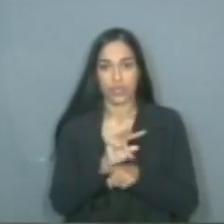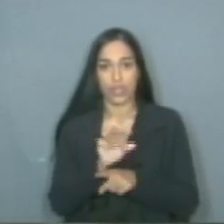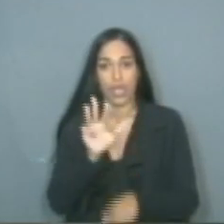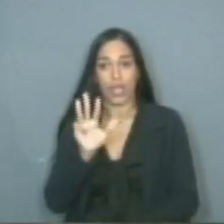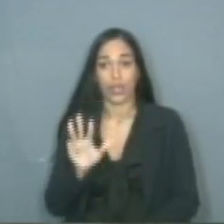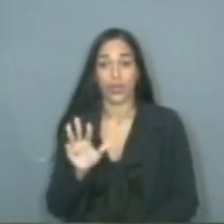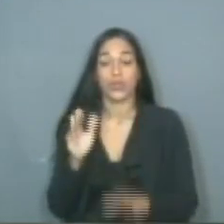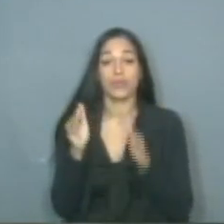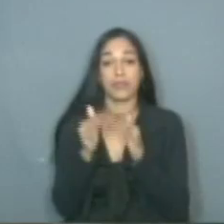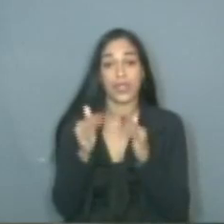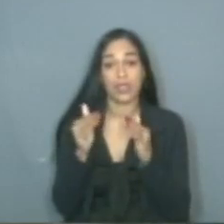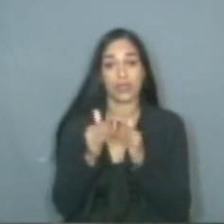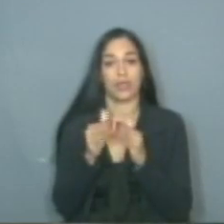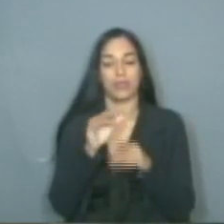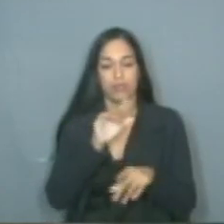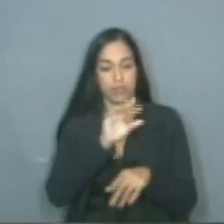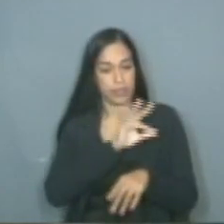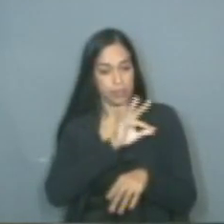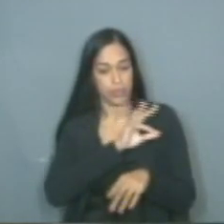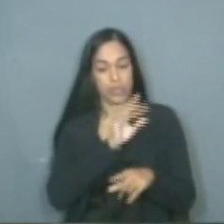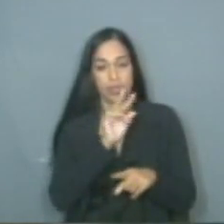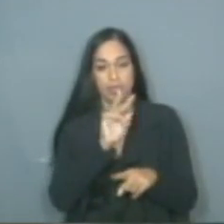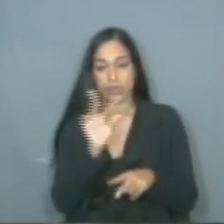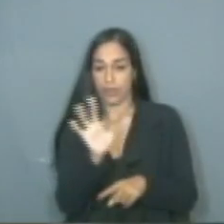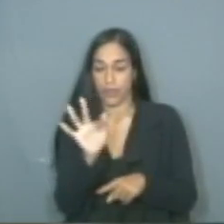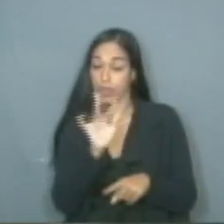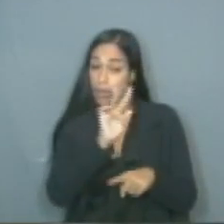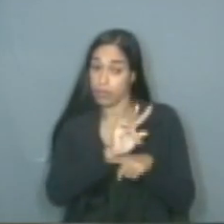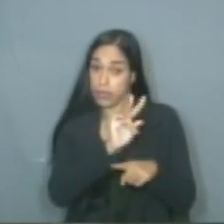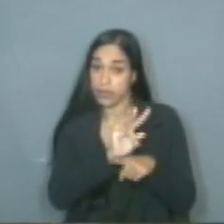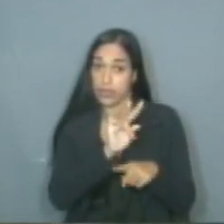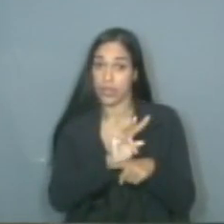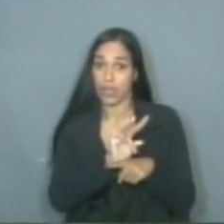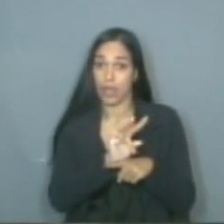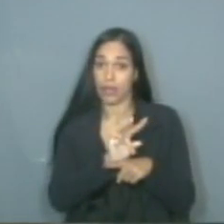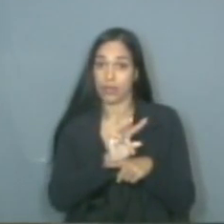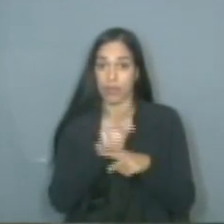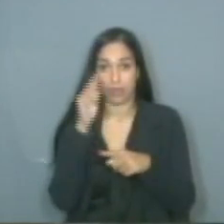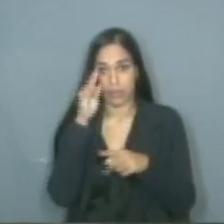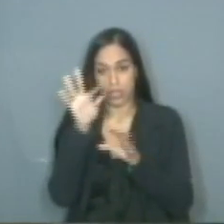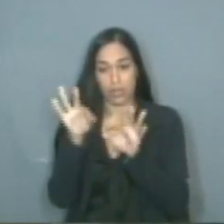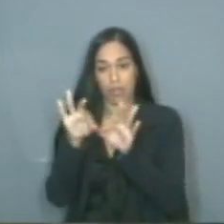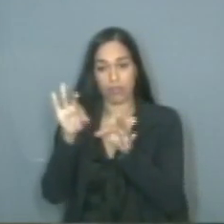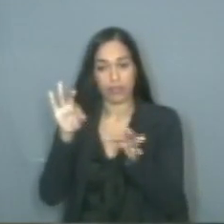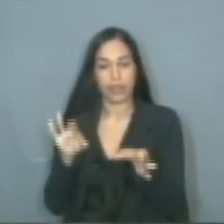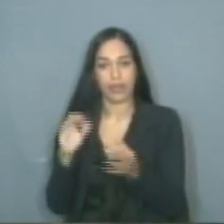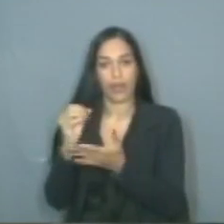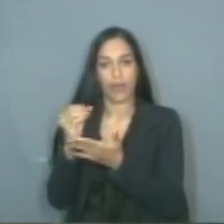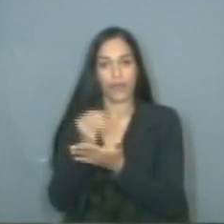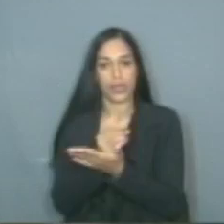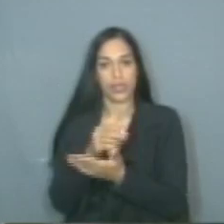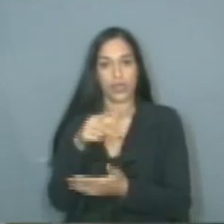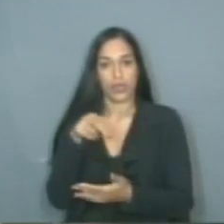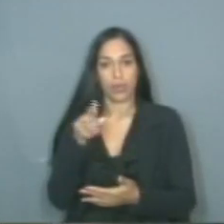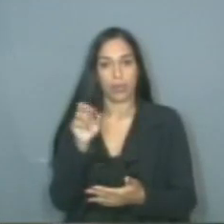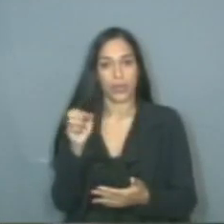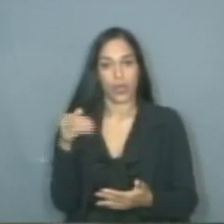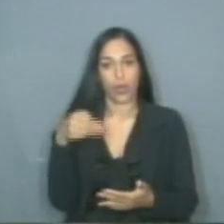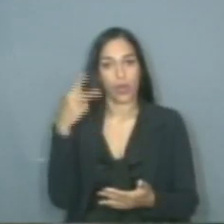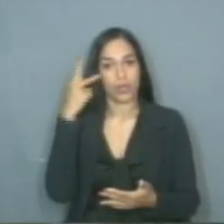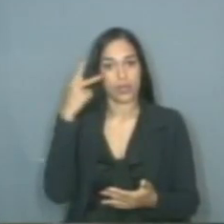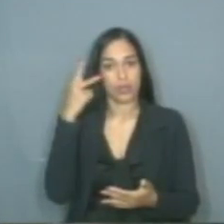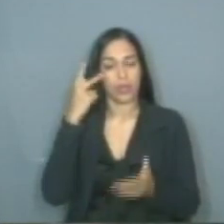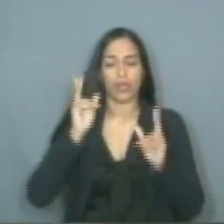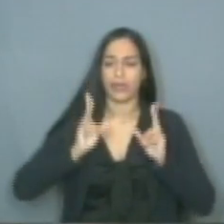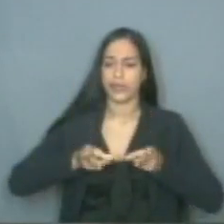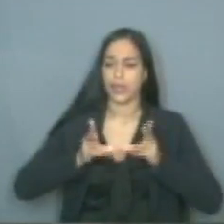Lula mandou a Polícia Federal investigar. O presidente Jair Bolsonaro rasgou o ofício do PROCON de São Paulo e disse que sempre tinha